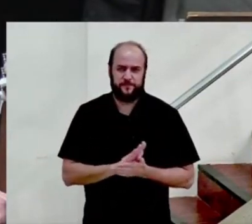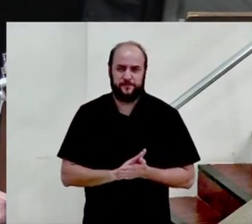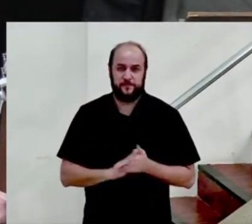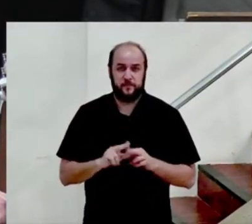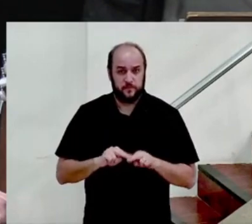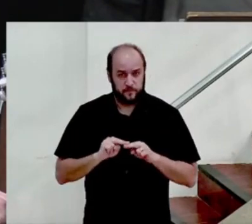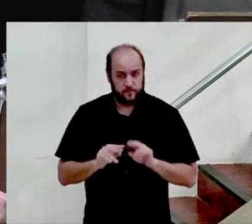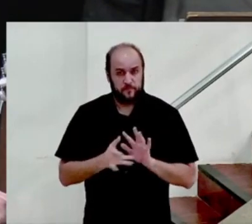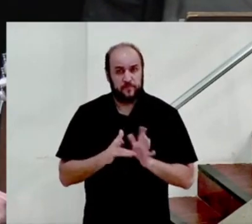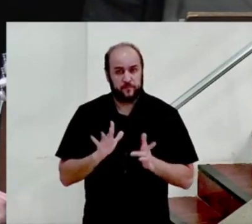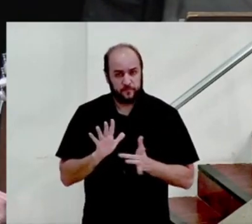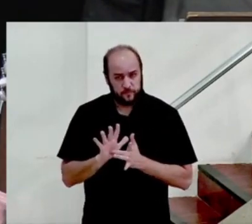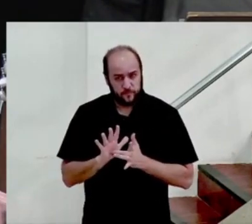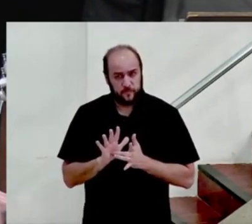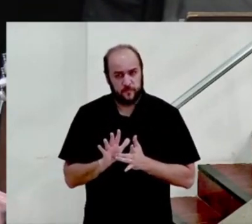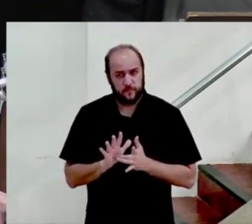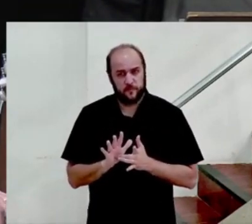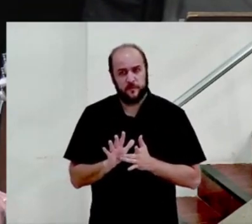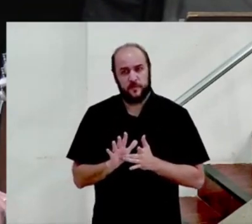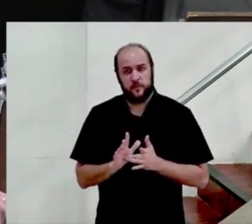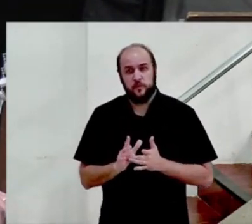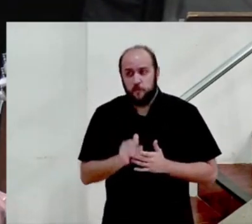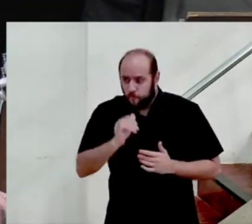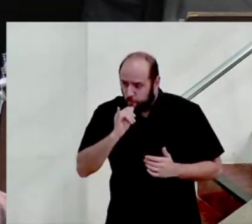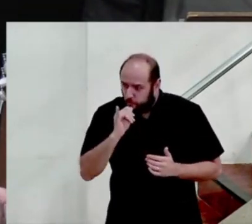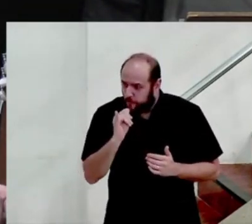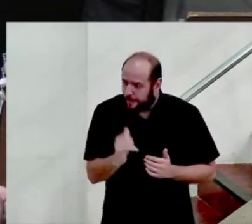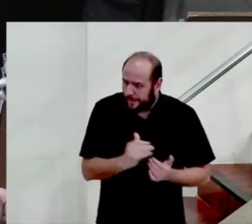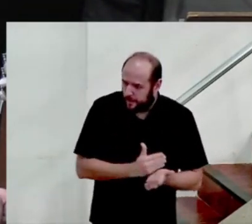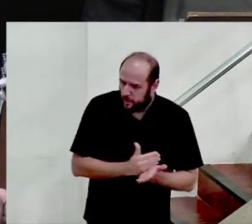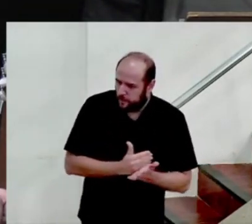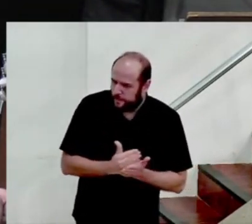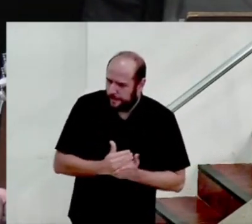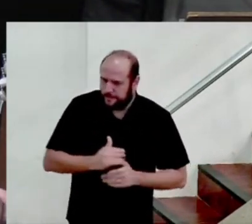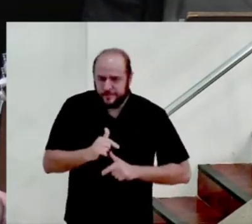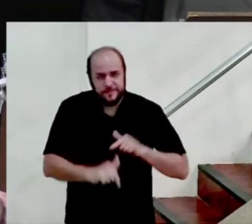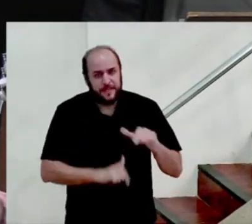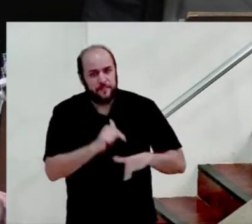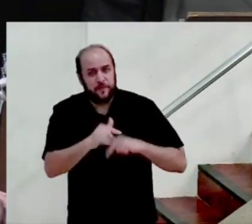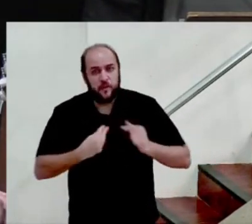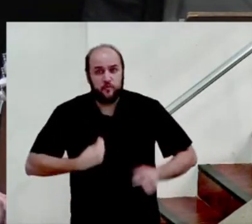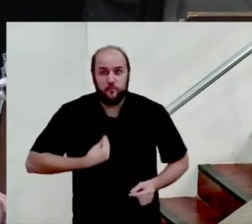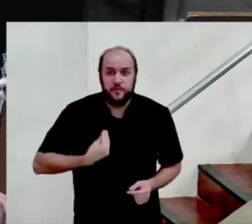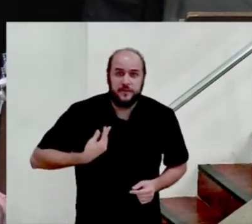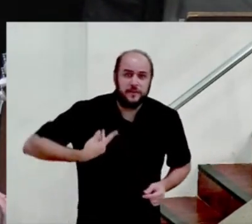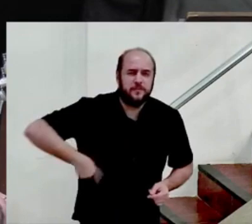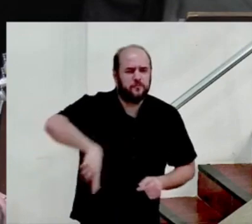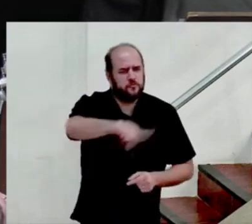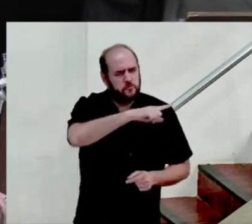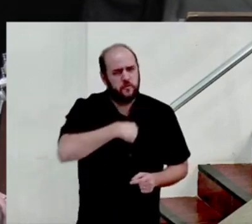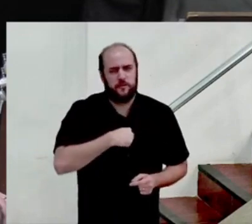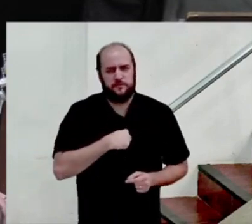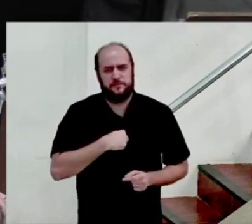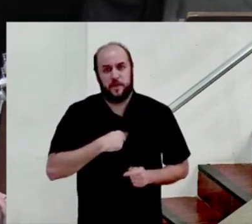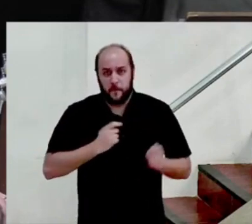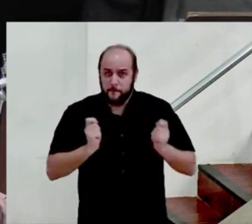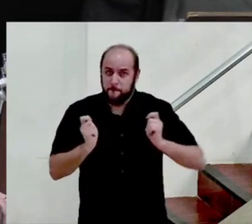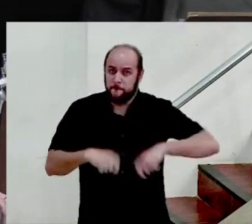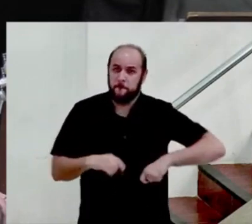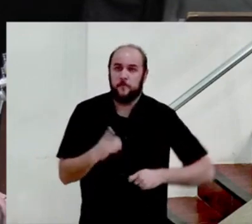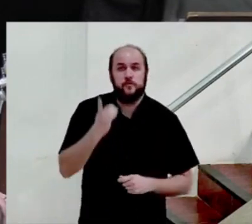Cristo reserva a si o direito de iniciar uma obra em nossas vidas, a ponto de um